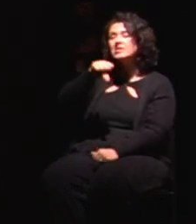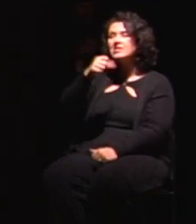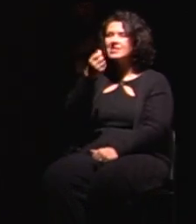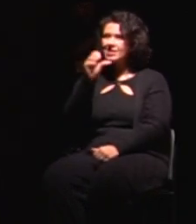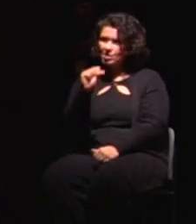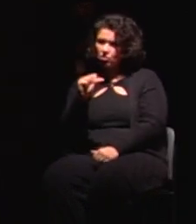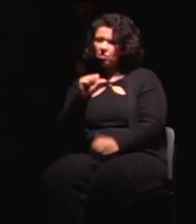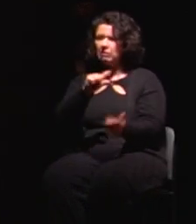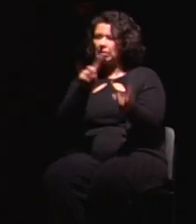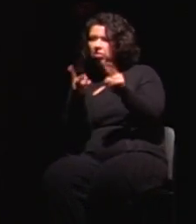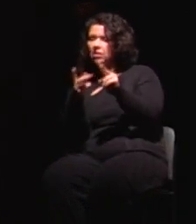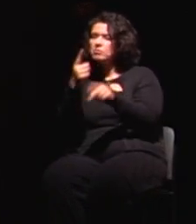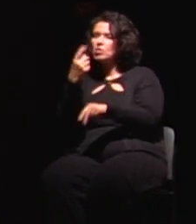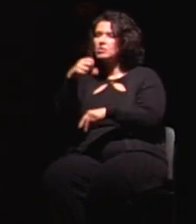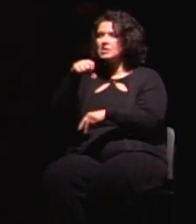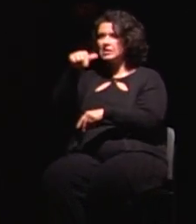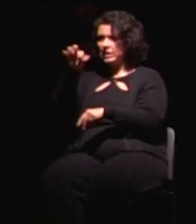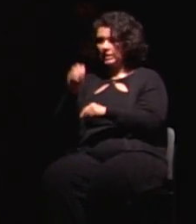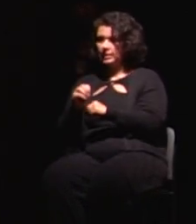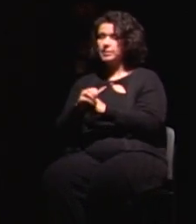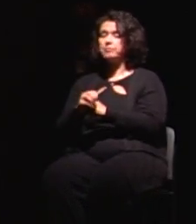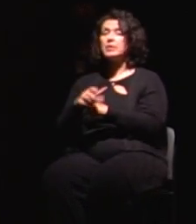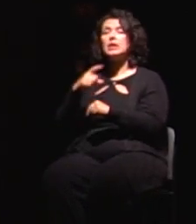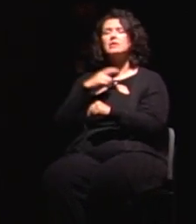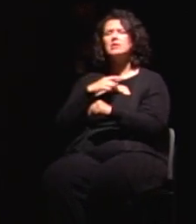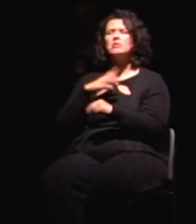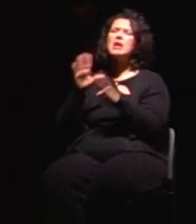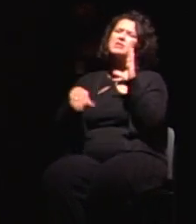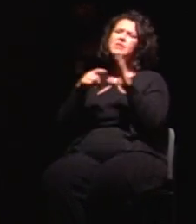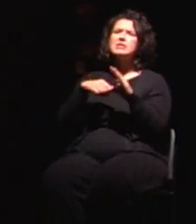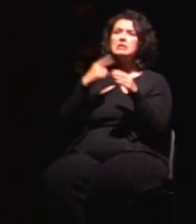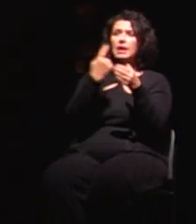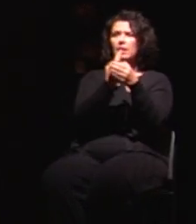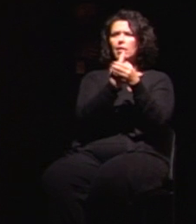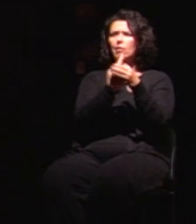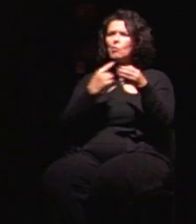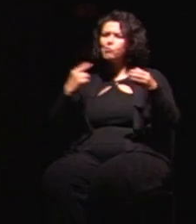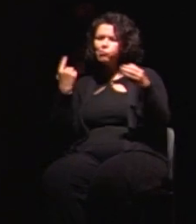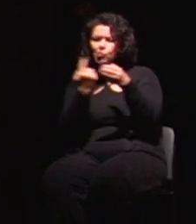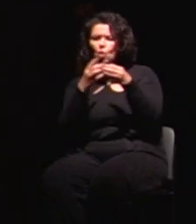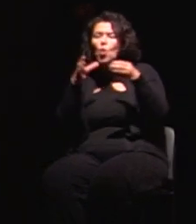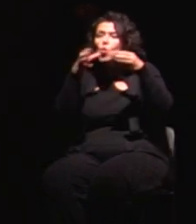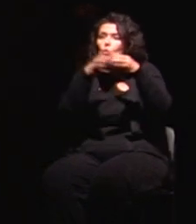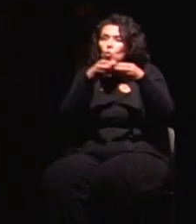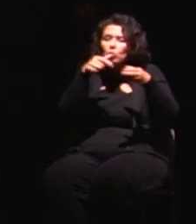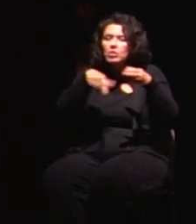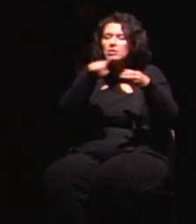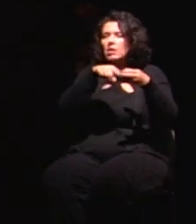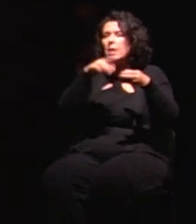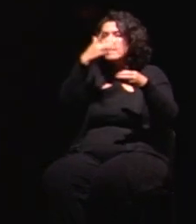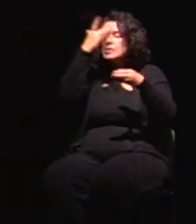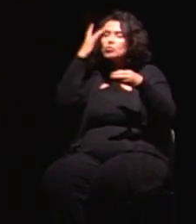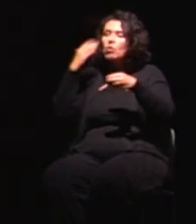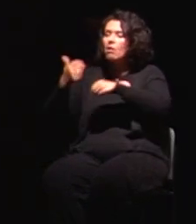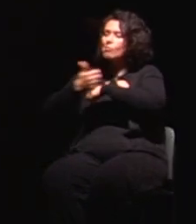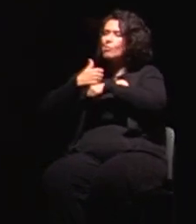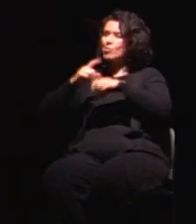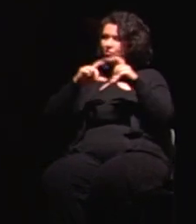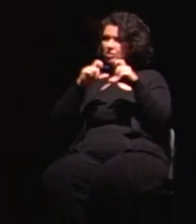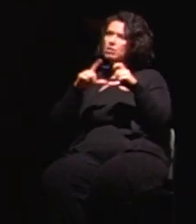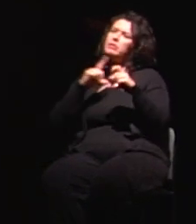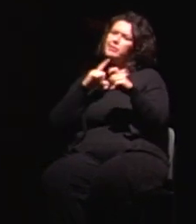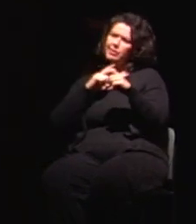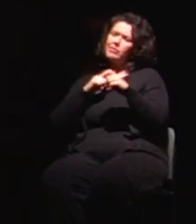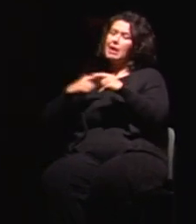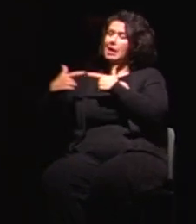Stefânia é colocada junto com esses outros fotógrafos e fotógrafos que vieram para o Brasil justamente nessa onda de imigração ali durante